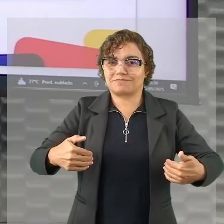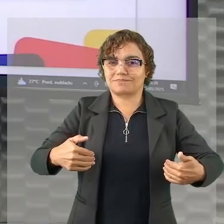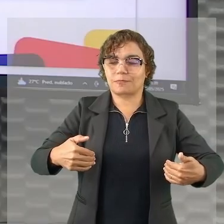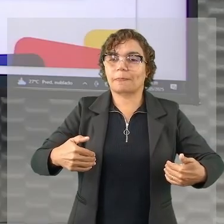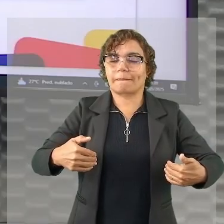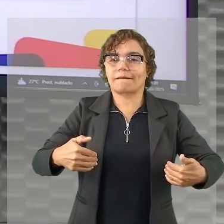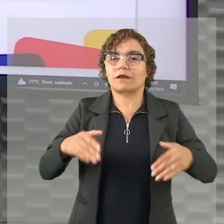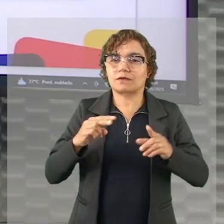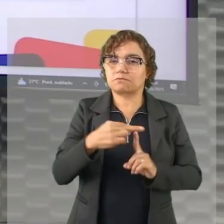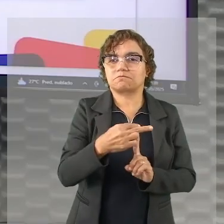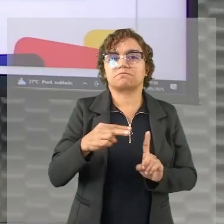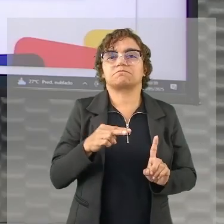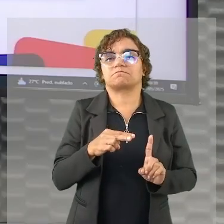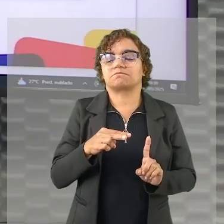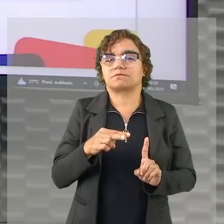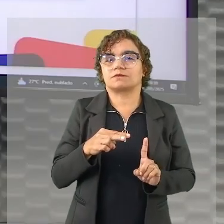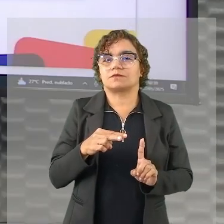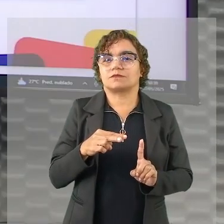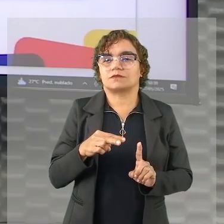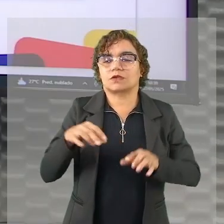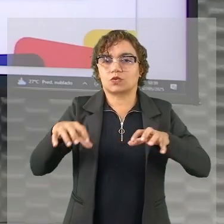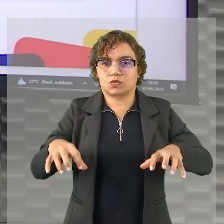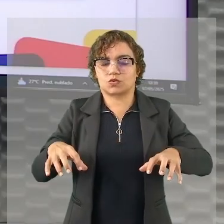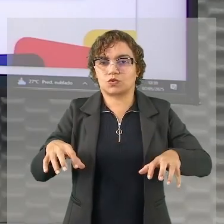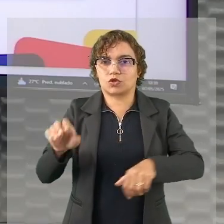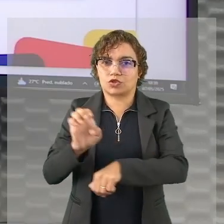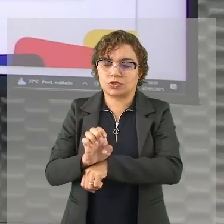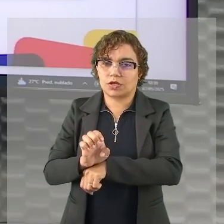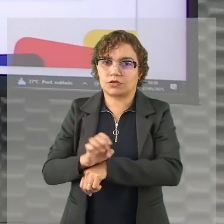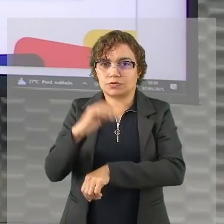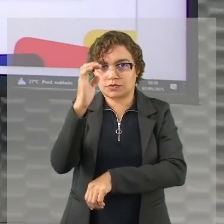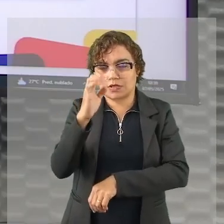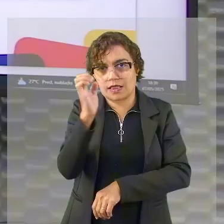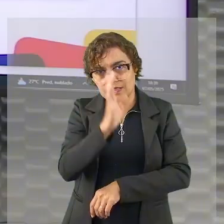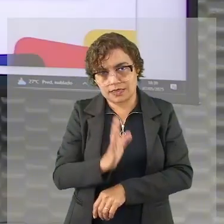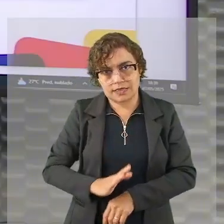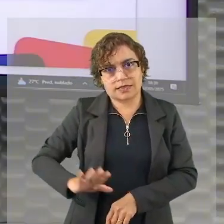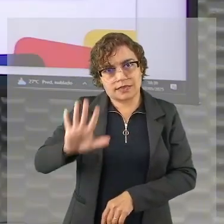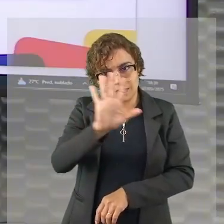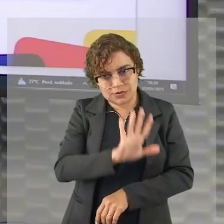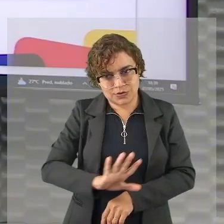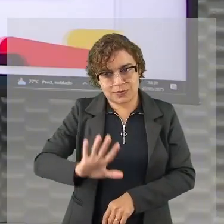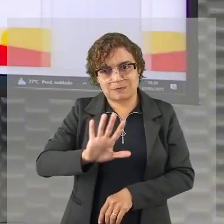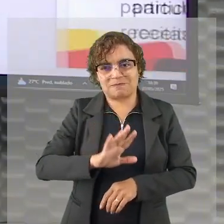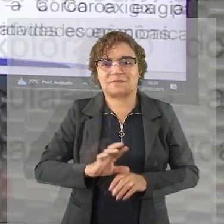da perspectiva desses dois estados nacionais. Mas vamos para a nossa aula.